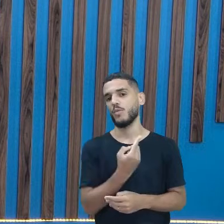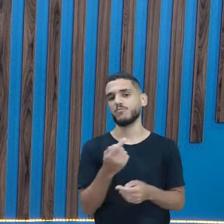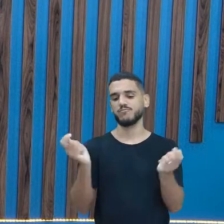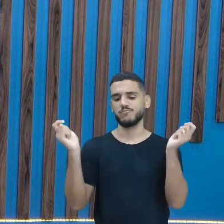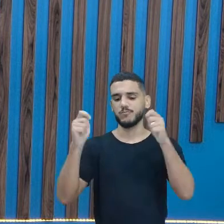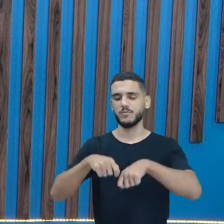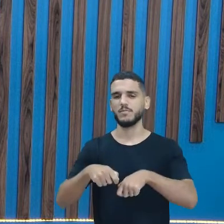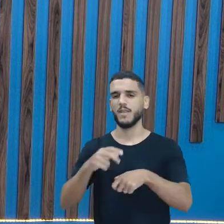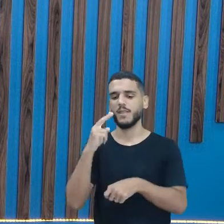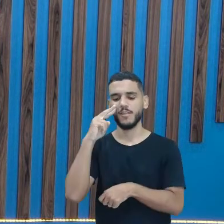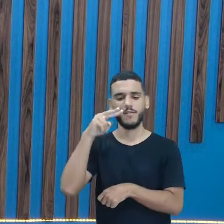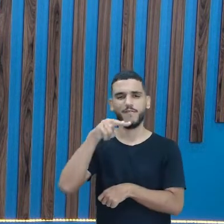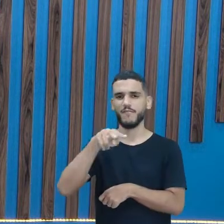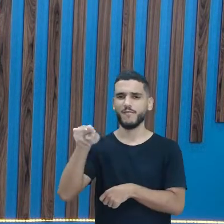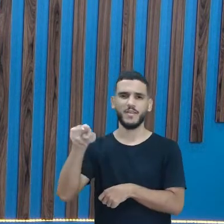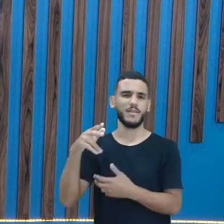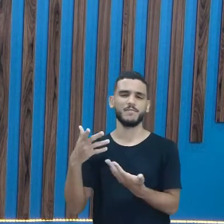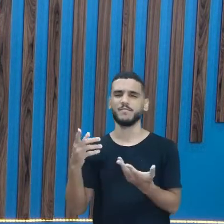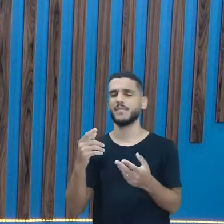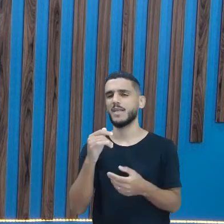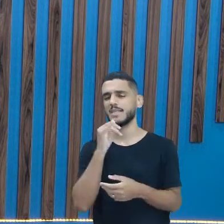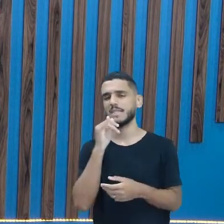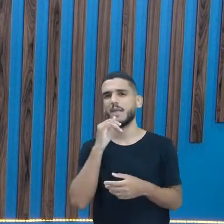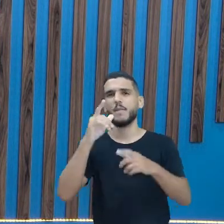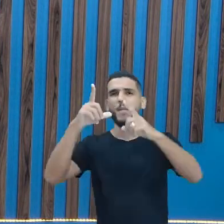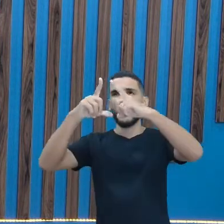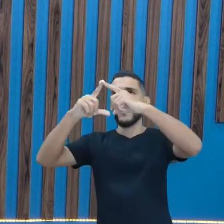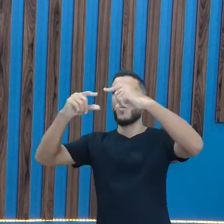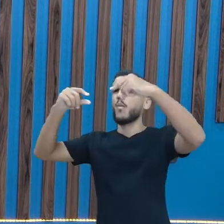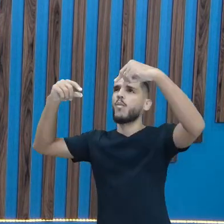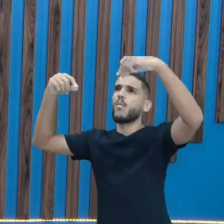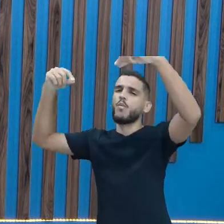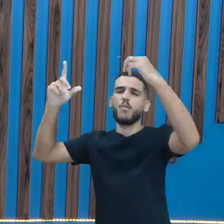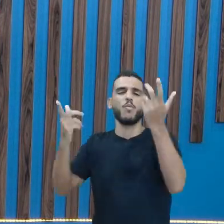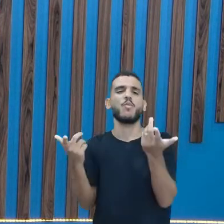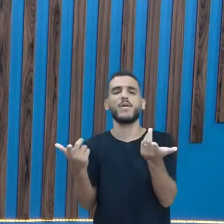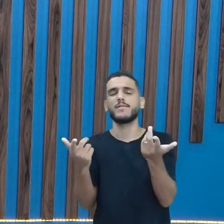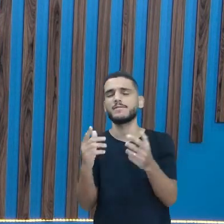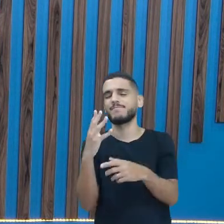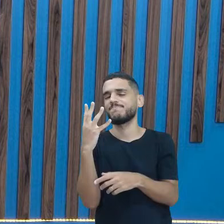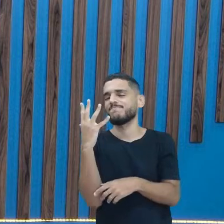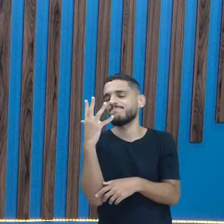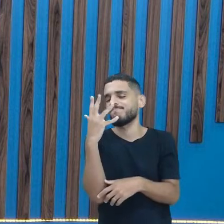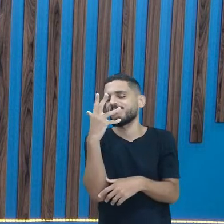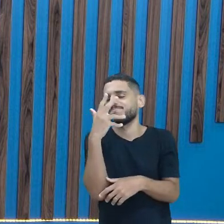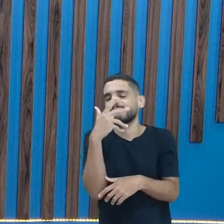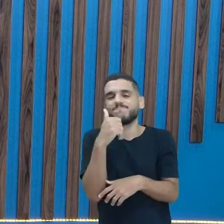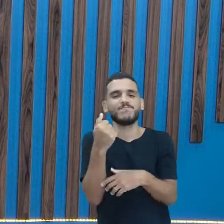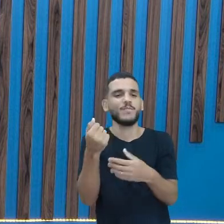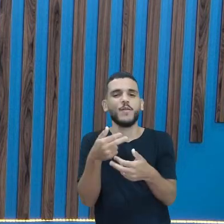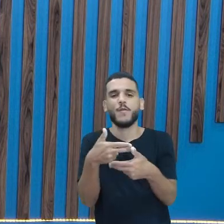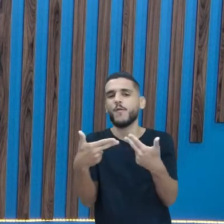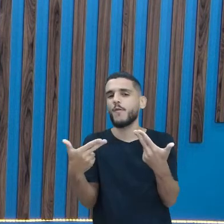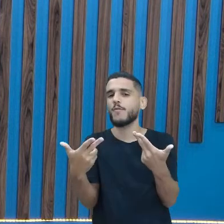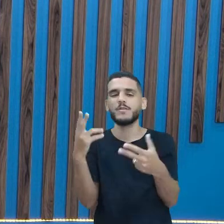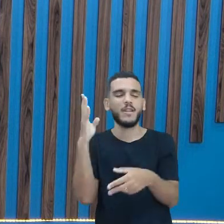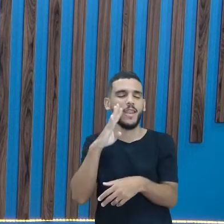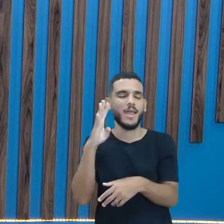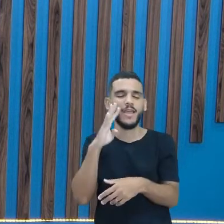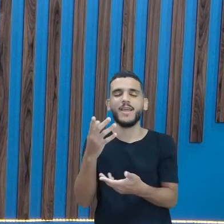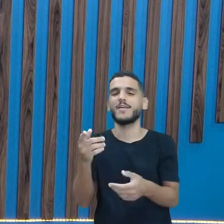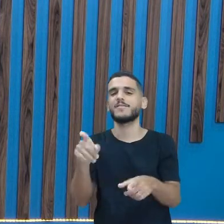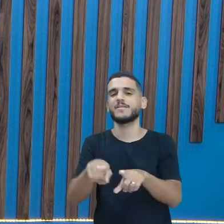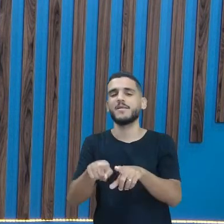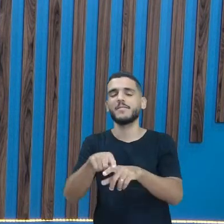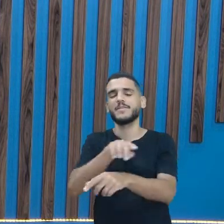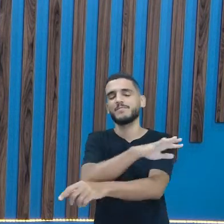ver, inclusive, aquela lua maravilhosa, às vezes que aparece, a lua cheia, né? E dá para ver um monte de coisa super legal. A natureza,